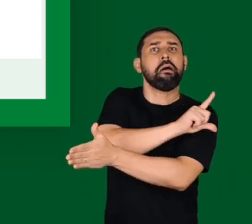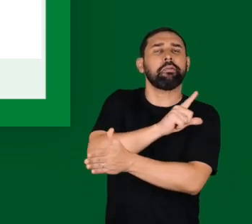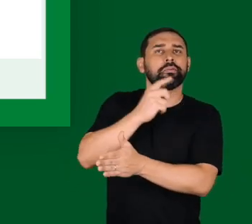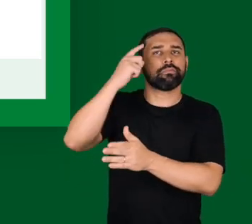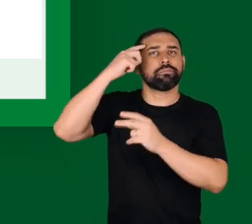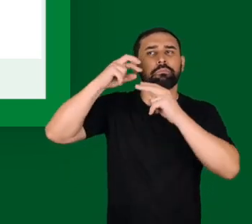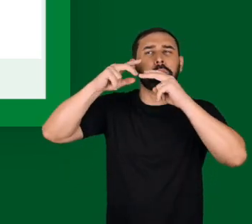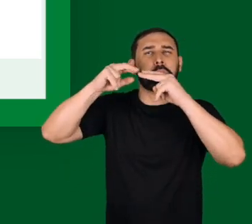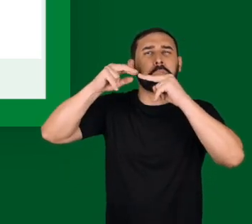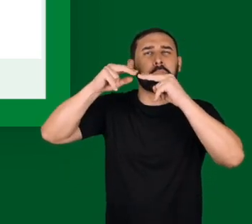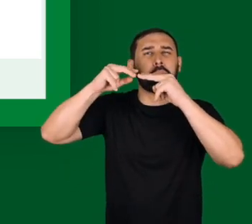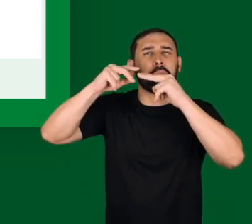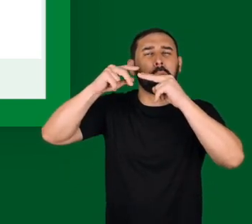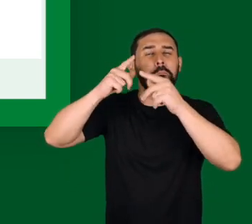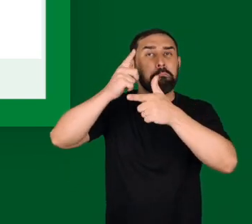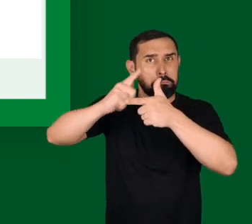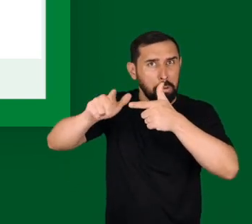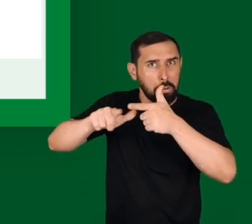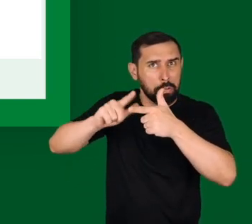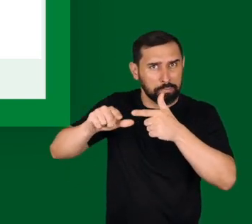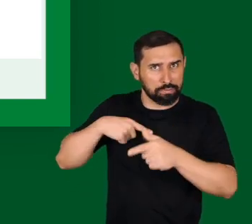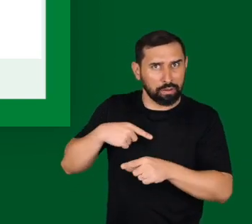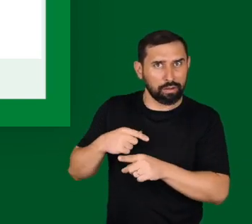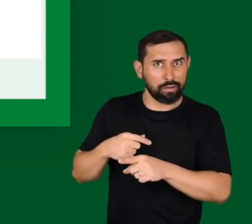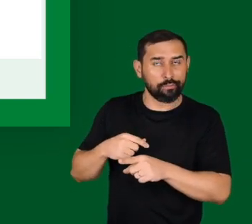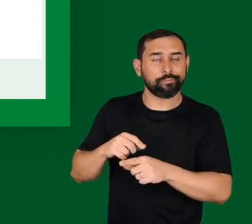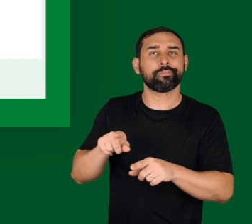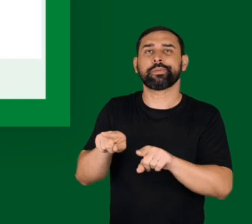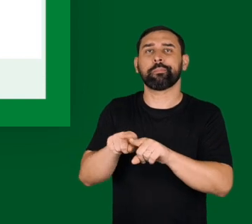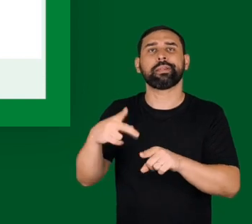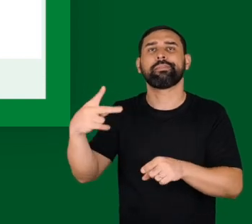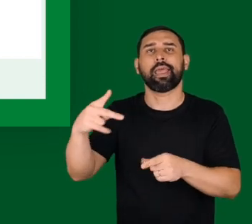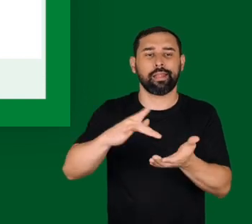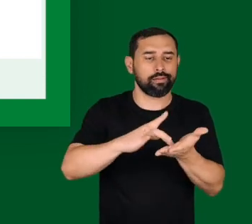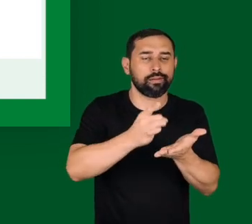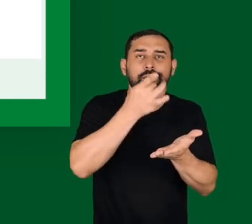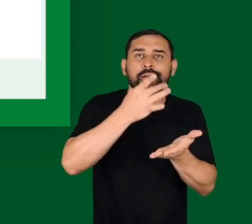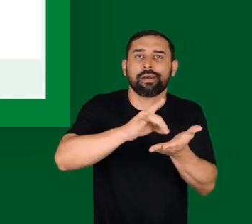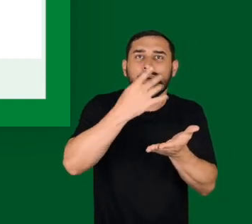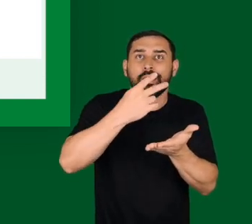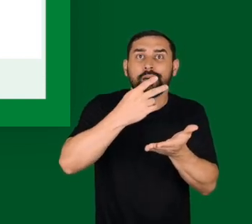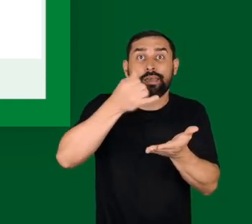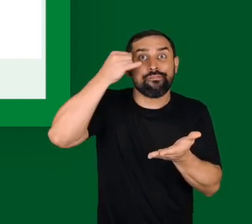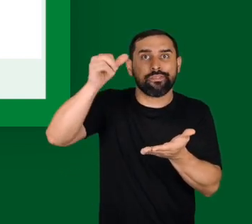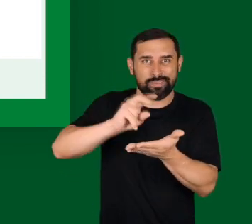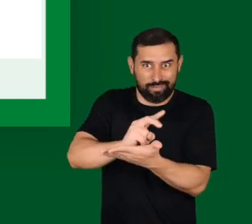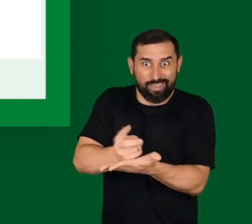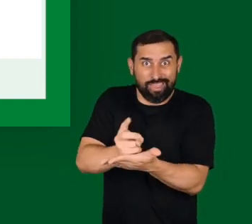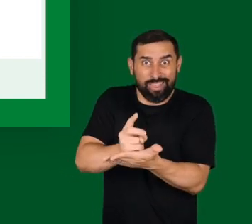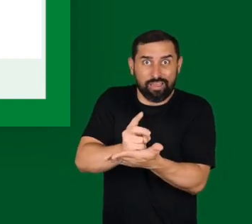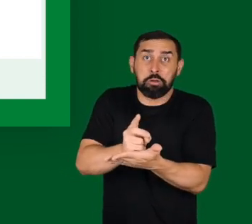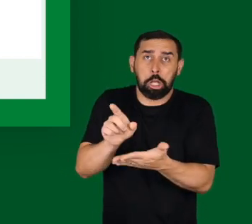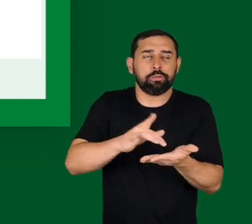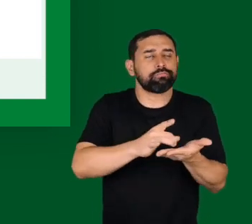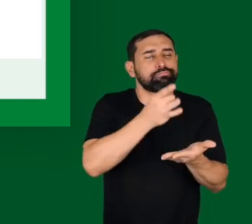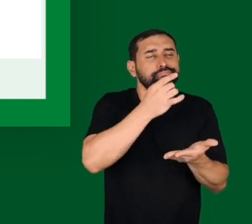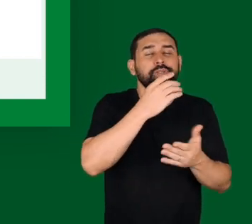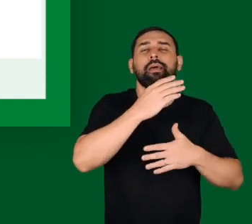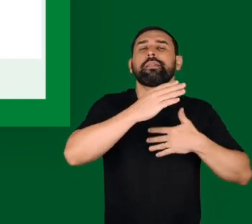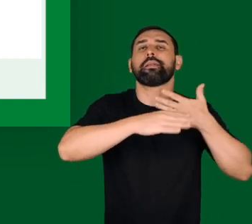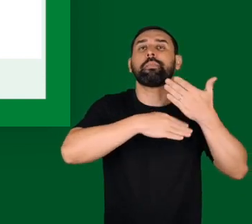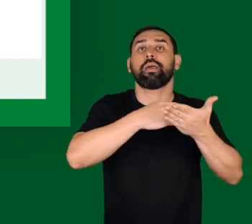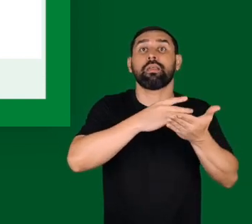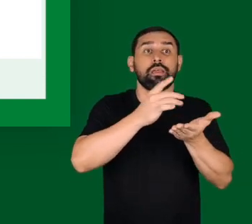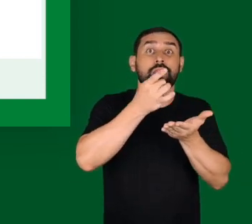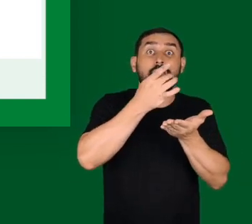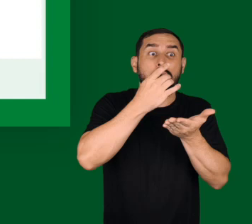prévia, já usava anticonvulsivante, não é às vezes incomum uma criança que já tem o diagnóstico, faz uso de medicação, a medicação